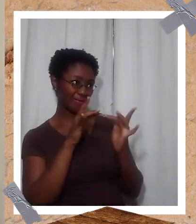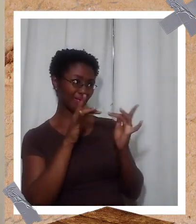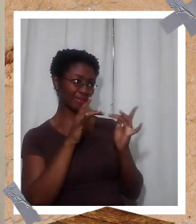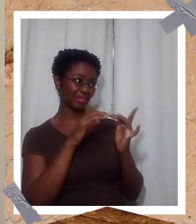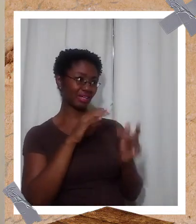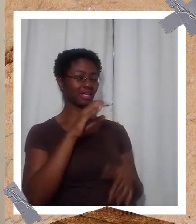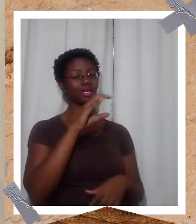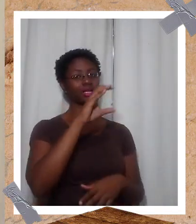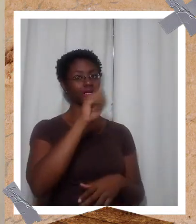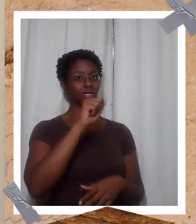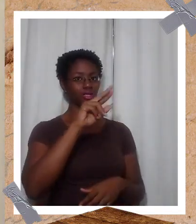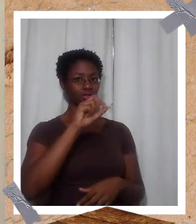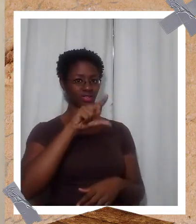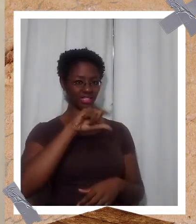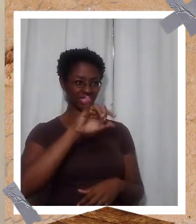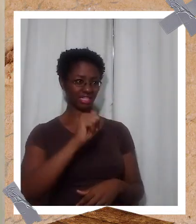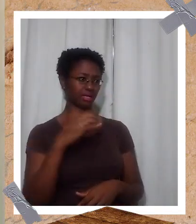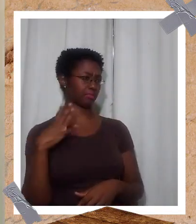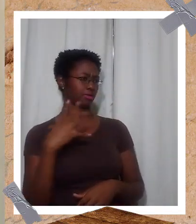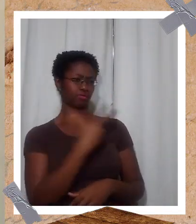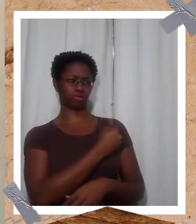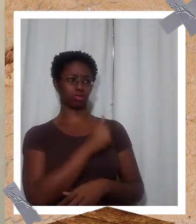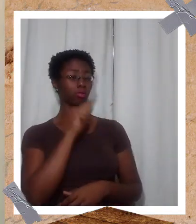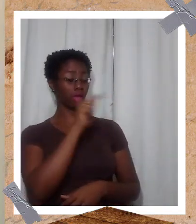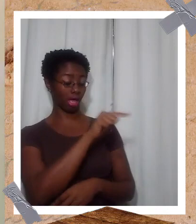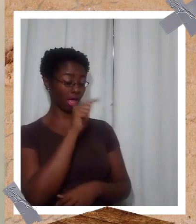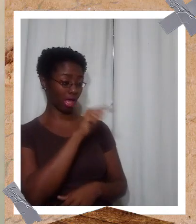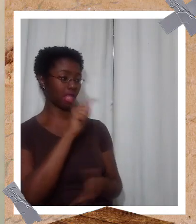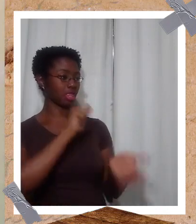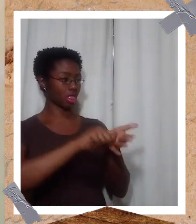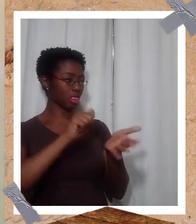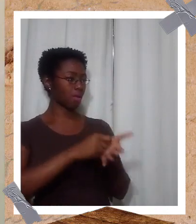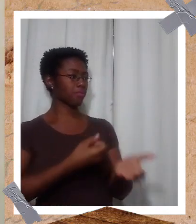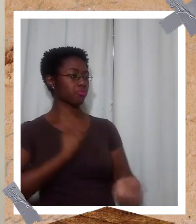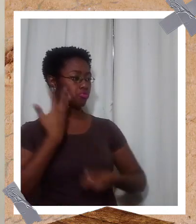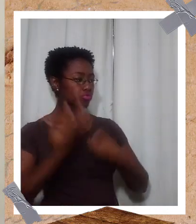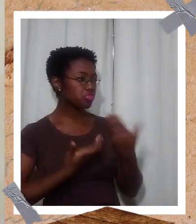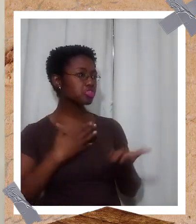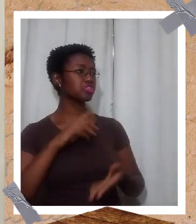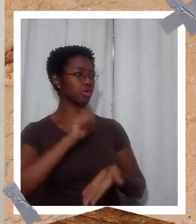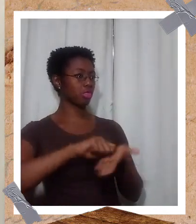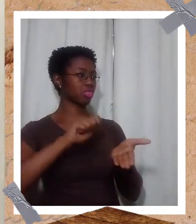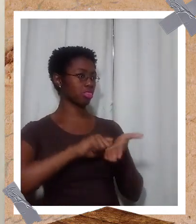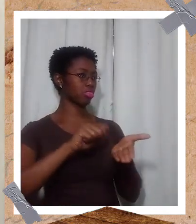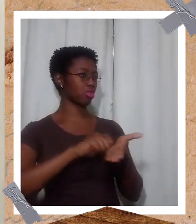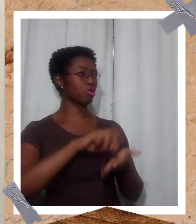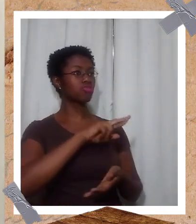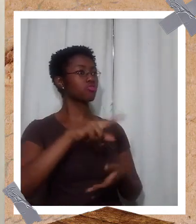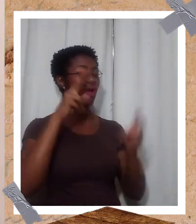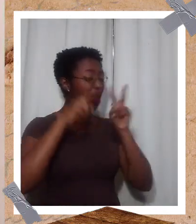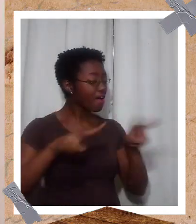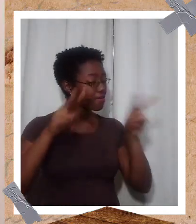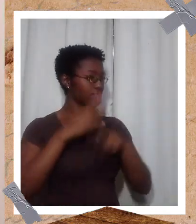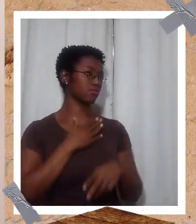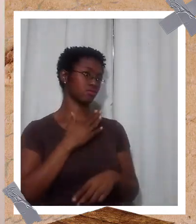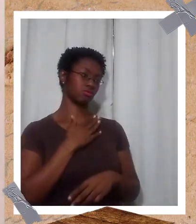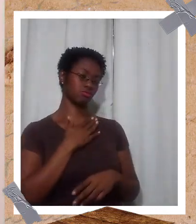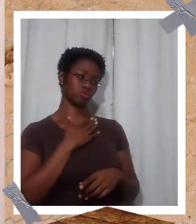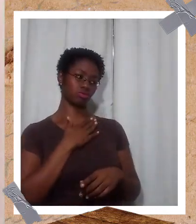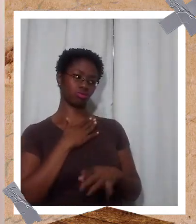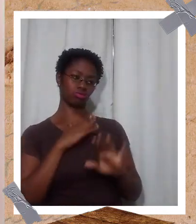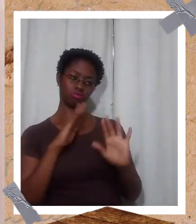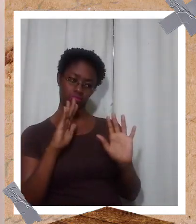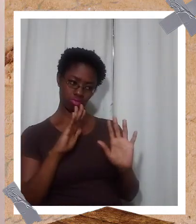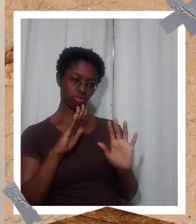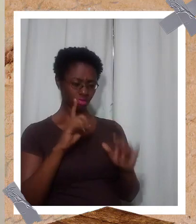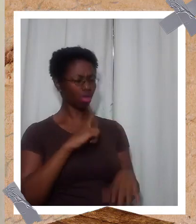tem é uma visão muito, muito legal, que é essa Carolina que ele traz, né? Escritora, poetisa e tal. Já não é muito a minha visão. Claro que eu